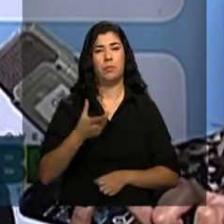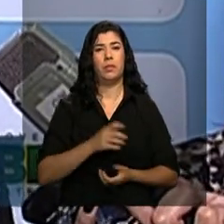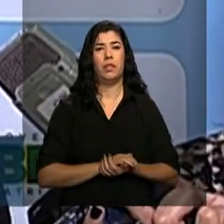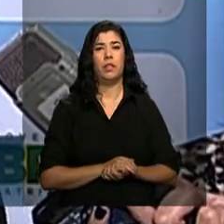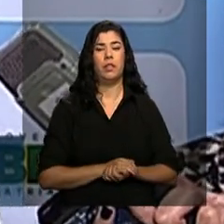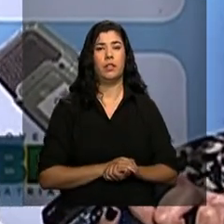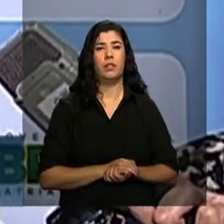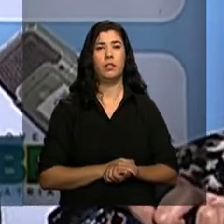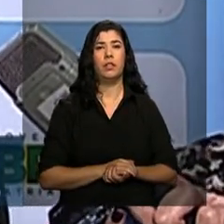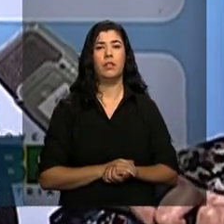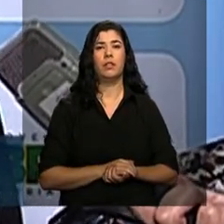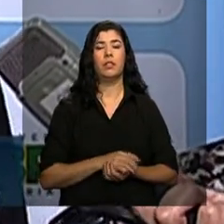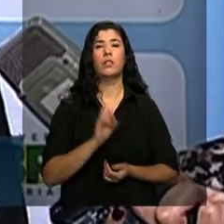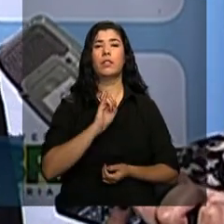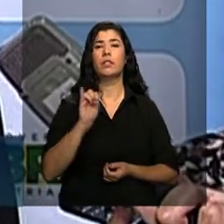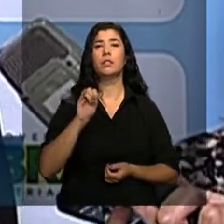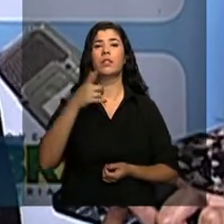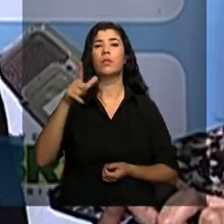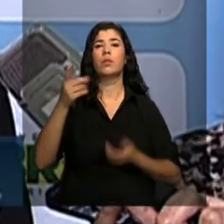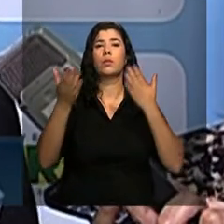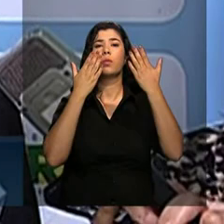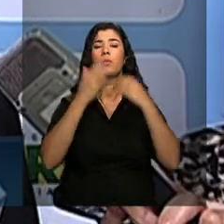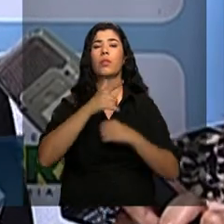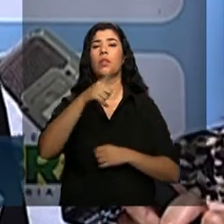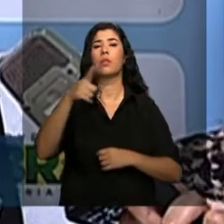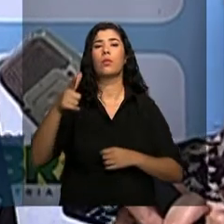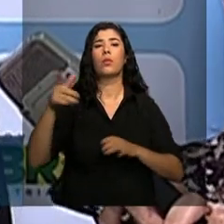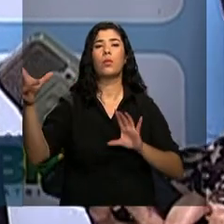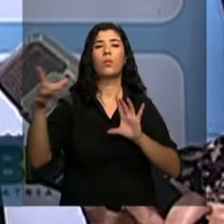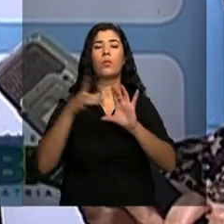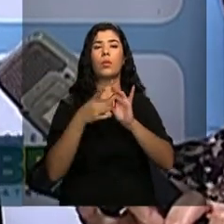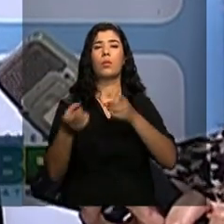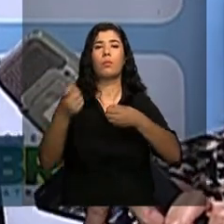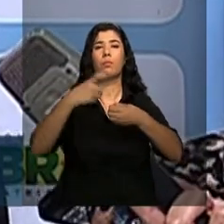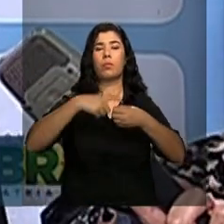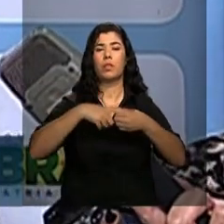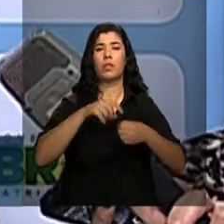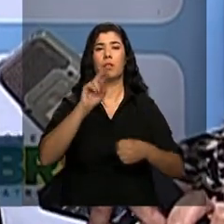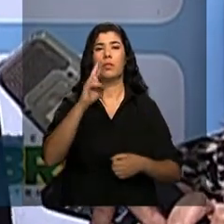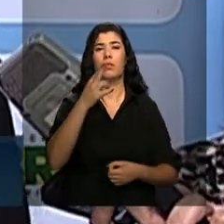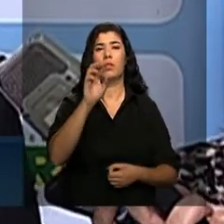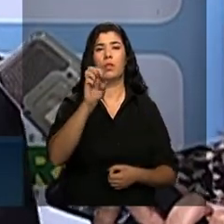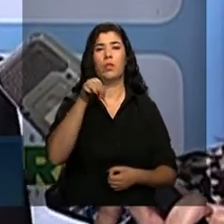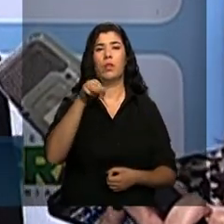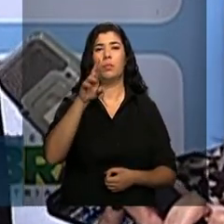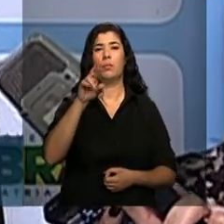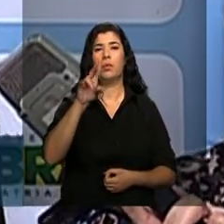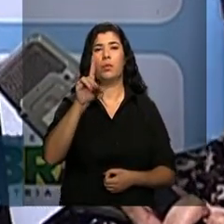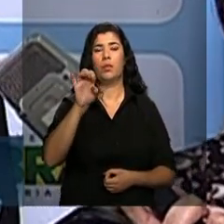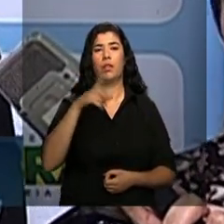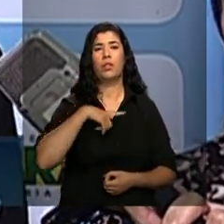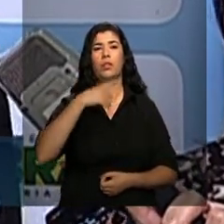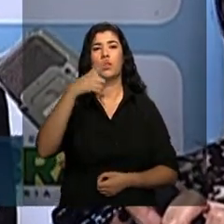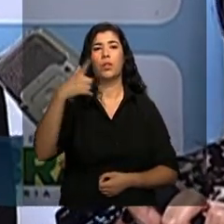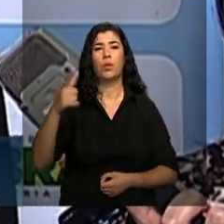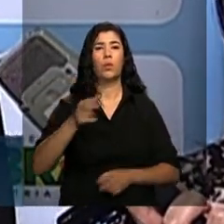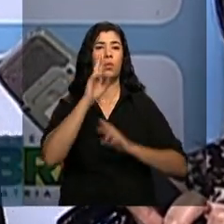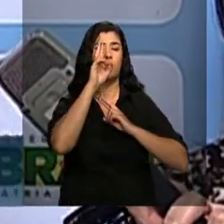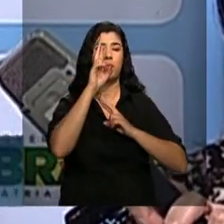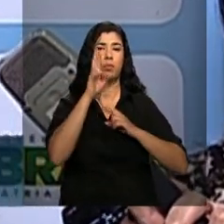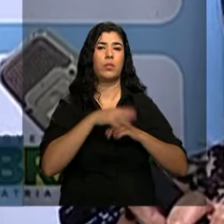poder permitir que as hemorredes, que as autoridades sanitárias que trabalham com vigilância